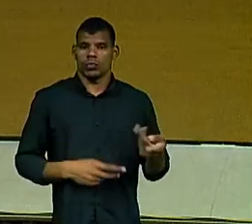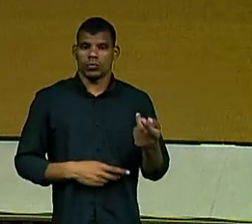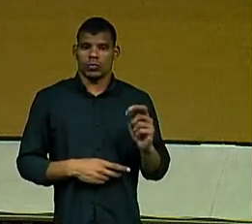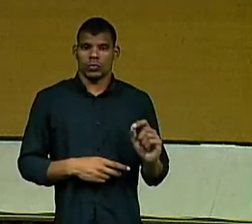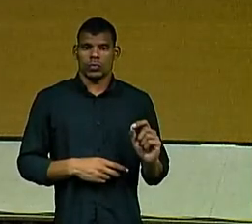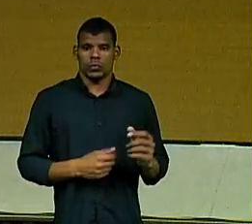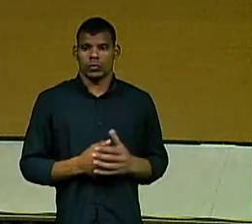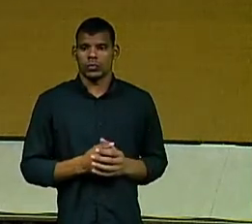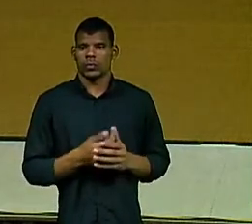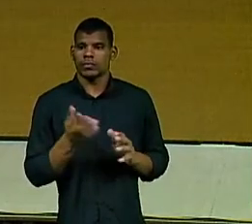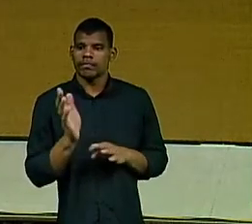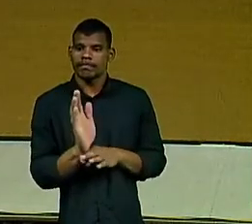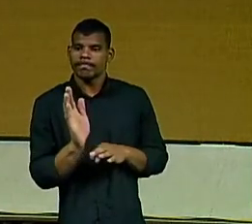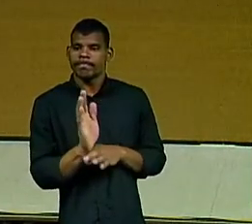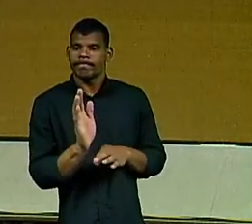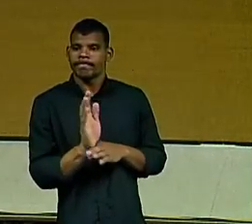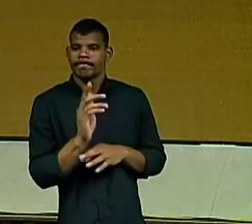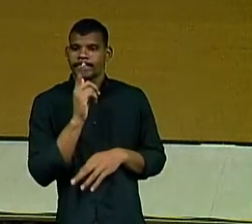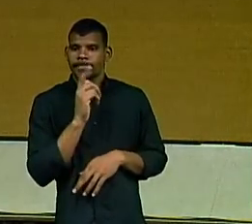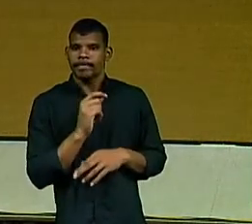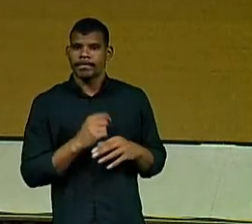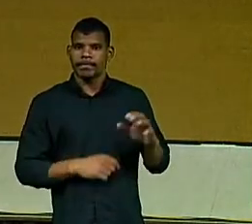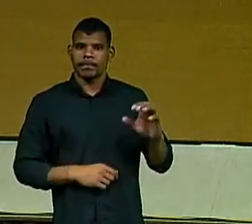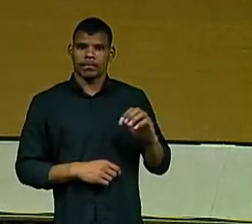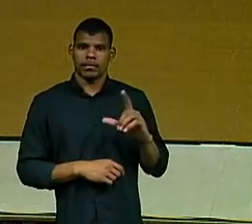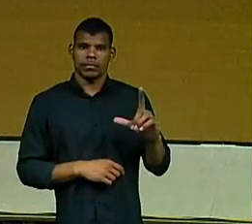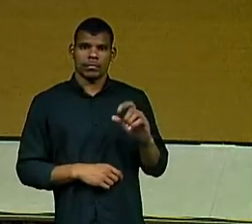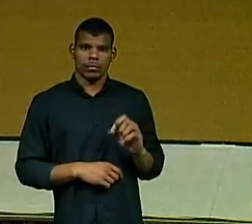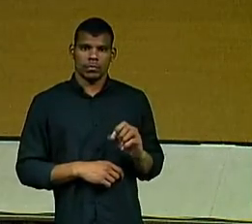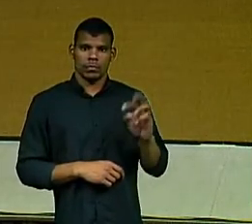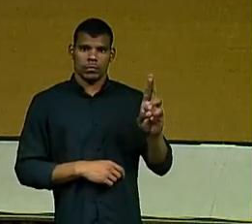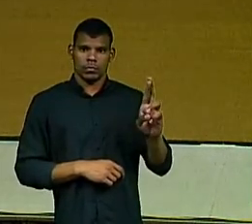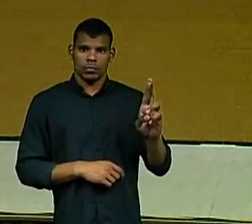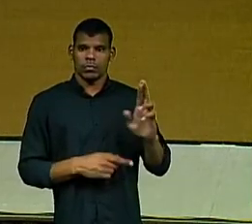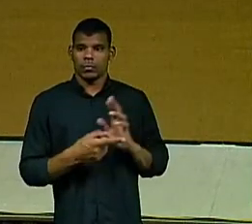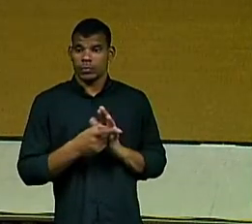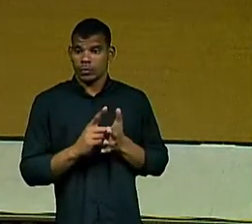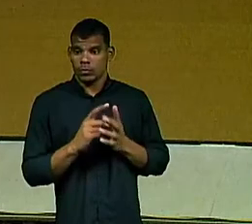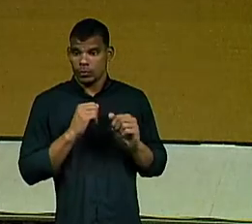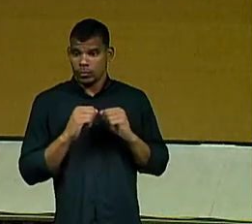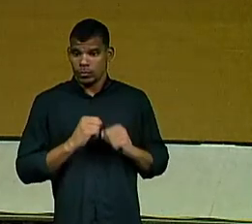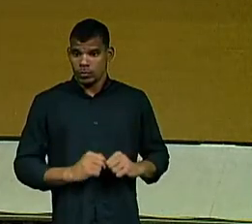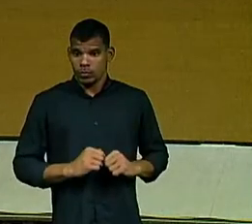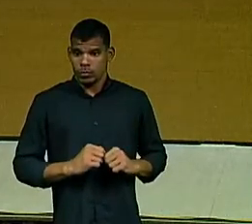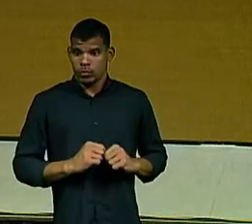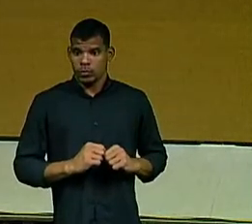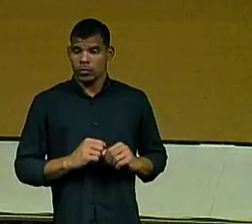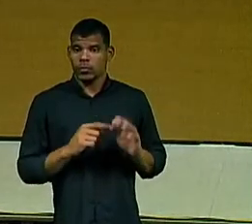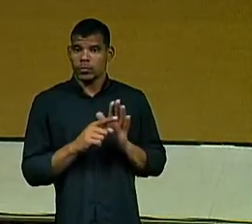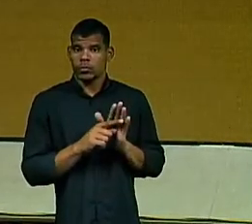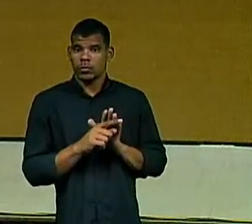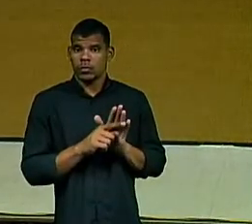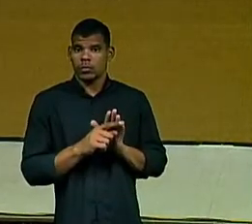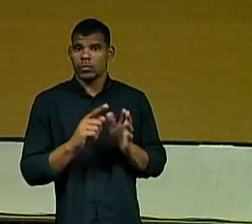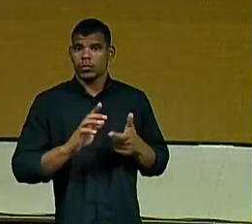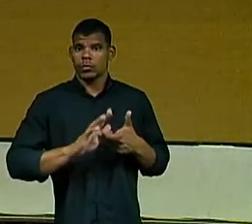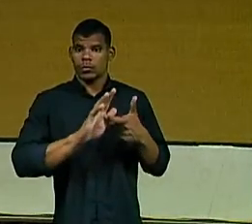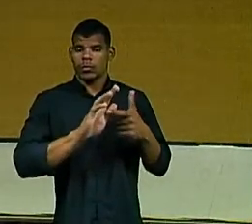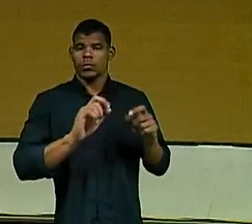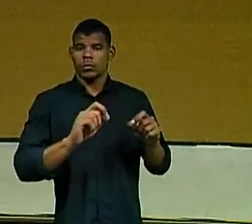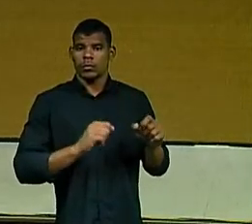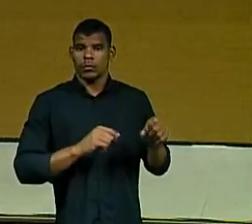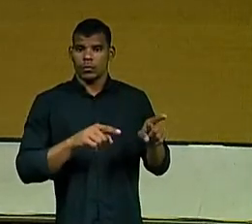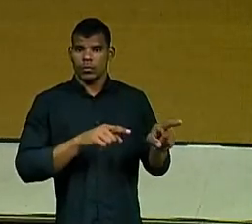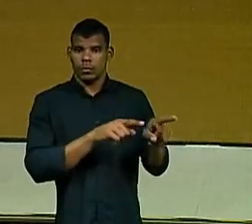privilegiando o Fernando Collor de Mello inclusive antes do debate as pesquisas apontavam que o Lula tava